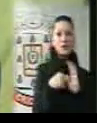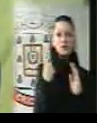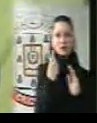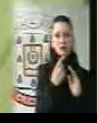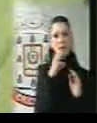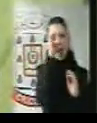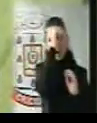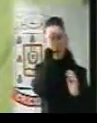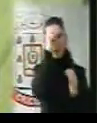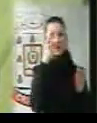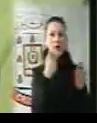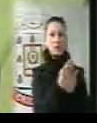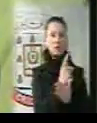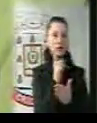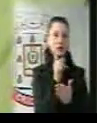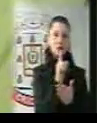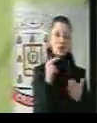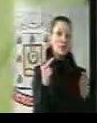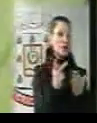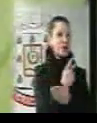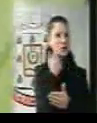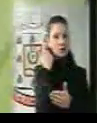erros e não cometam os mesmos.